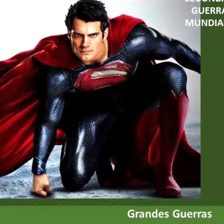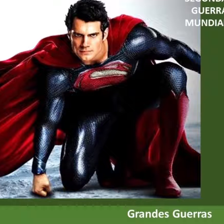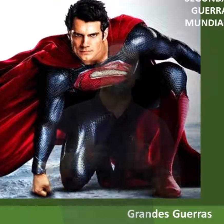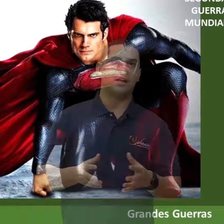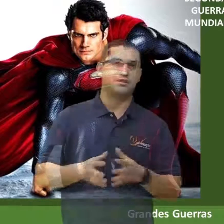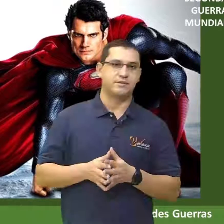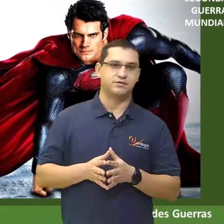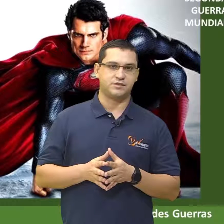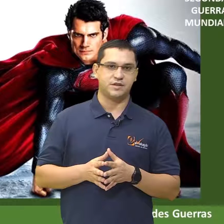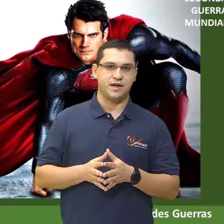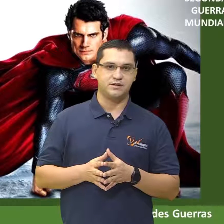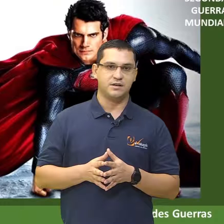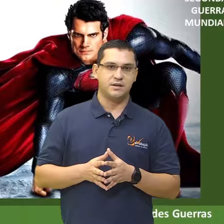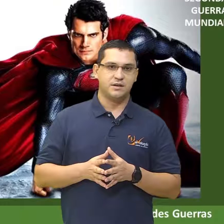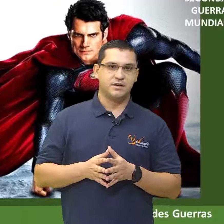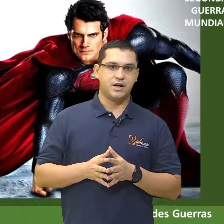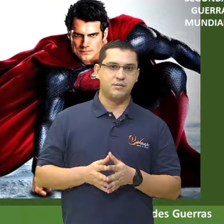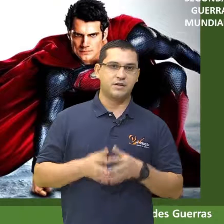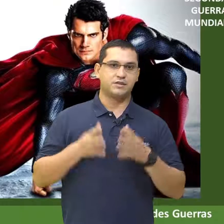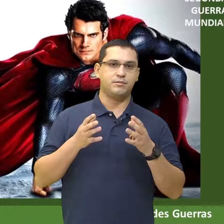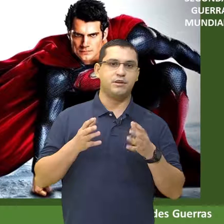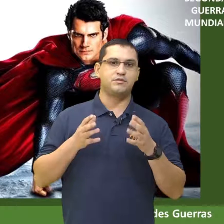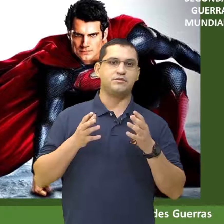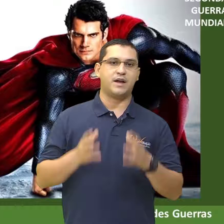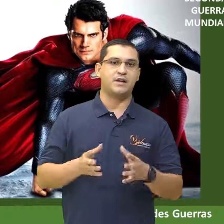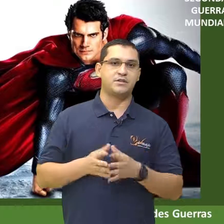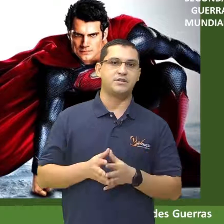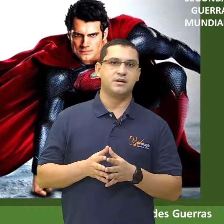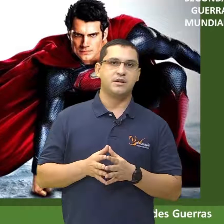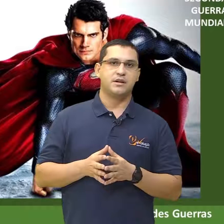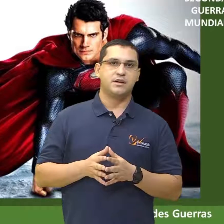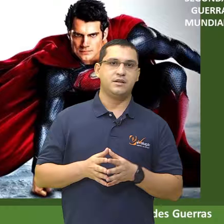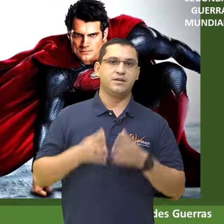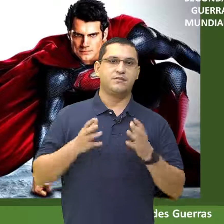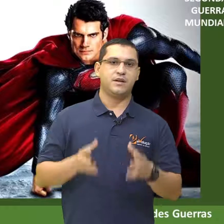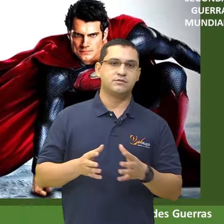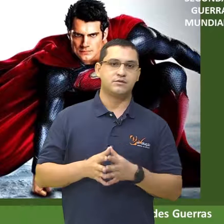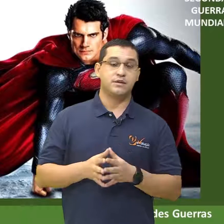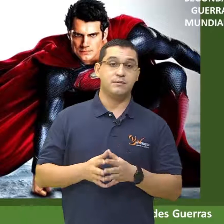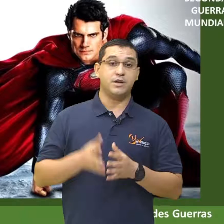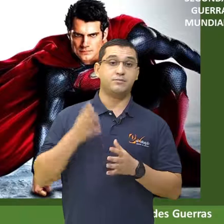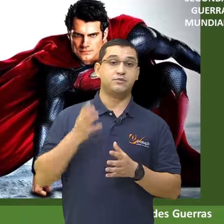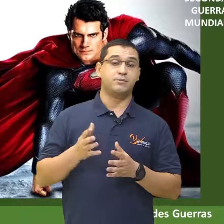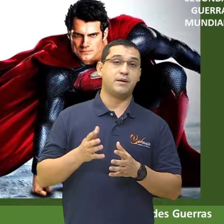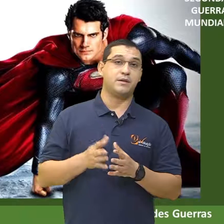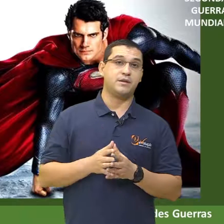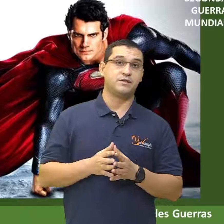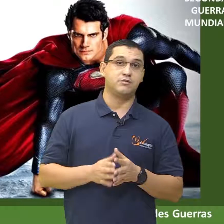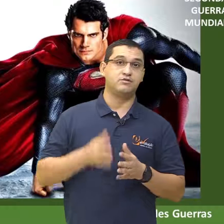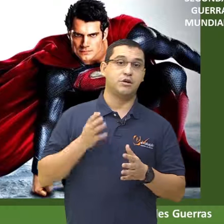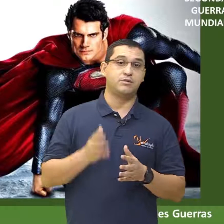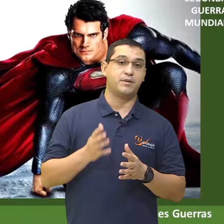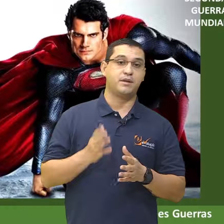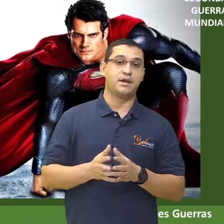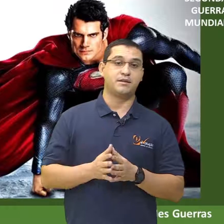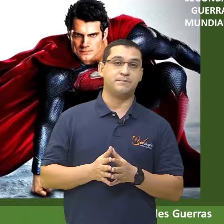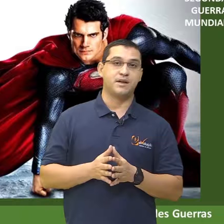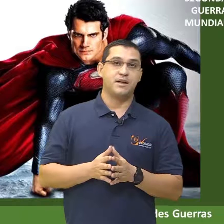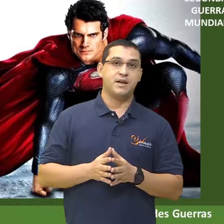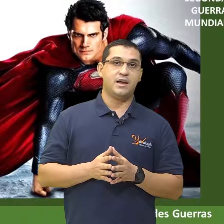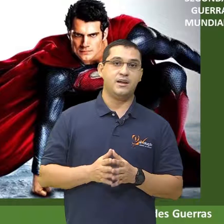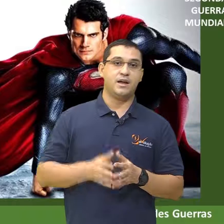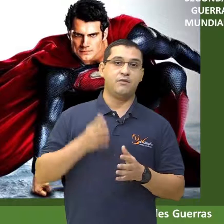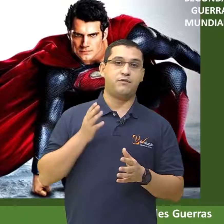figuras hostilizadas pela sociedade. Geralmente são meninos frágeis, indefesos, e mesmo Superman, sendo de outro